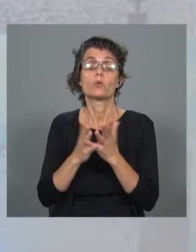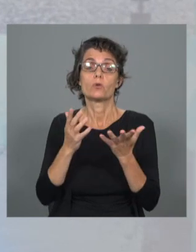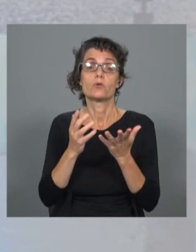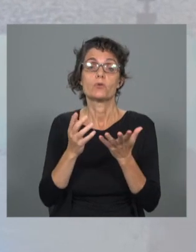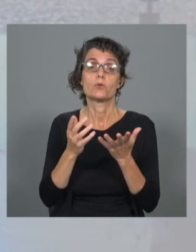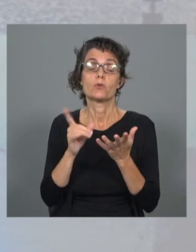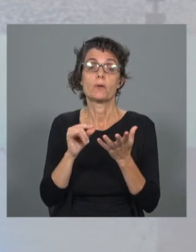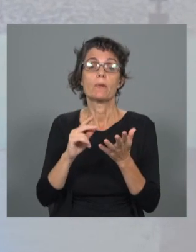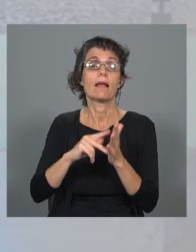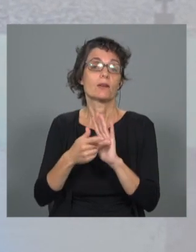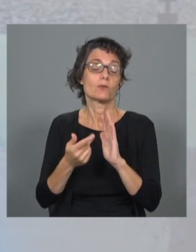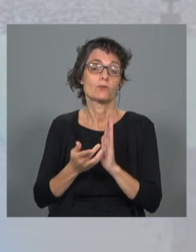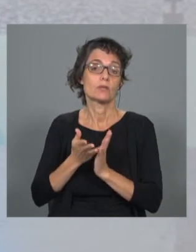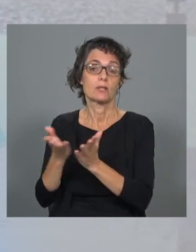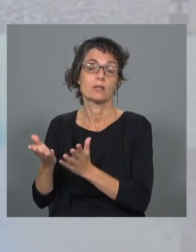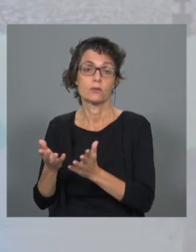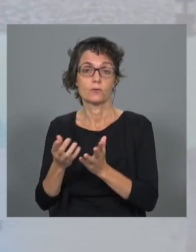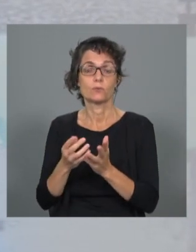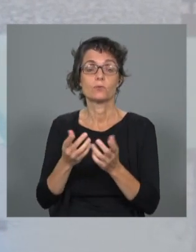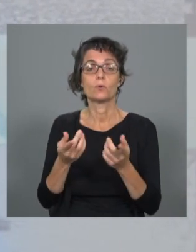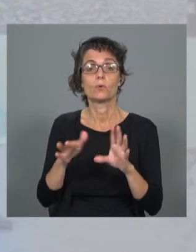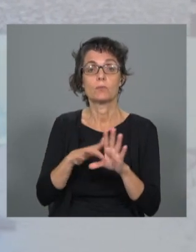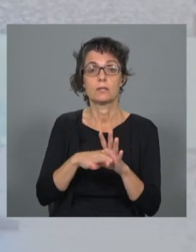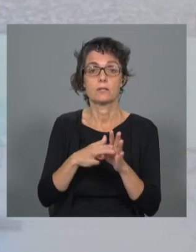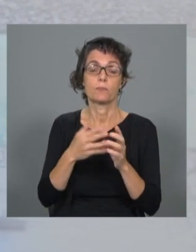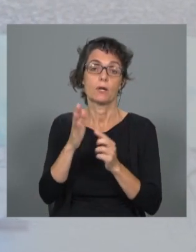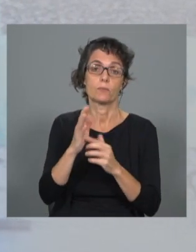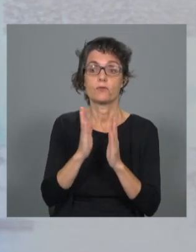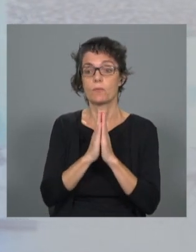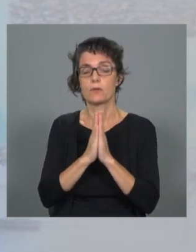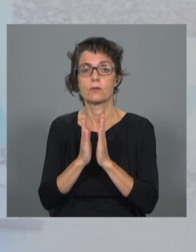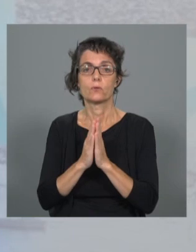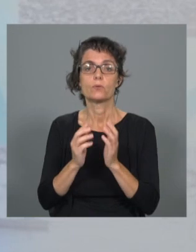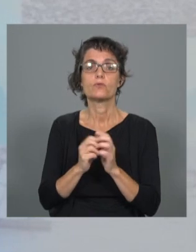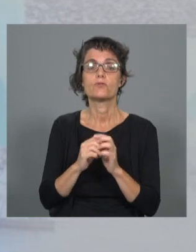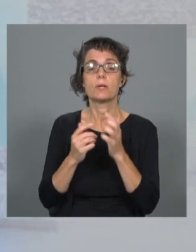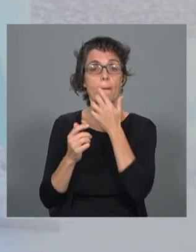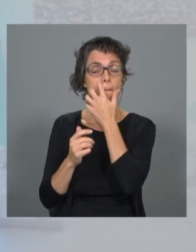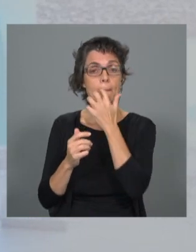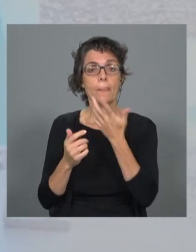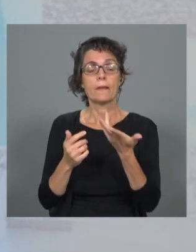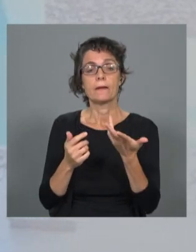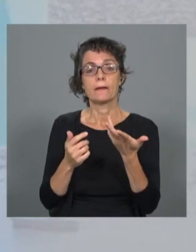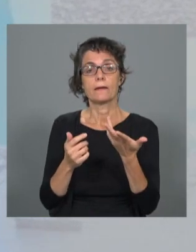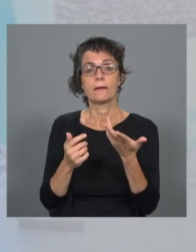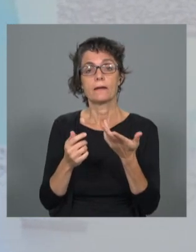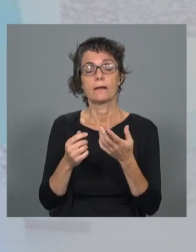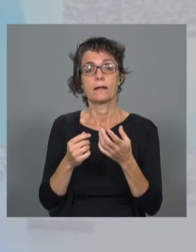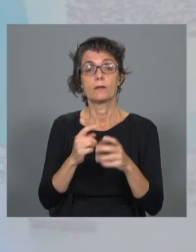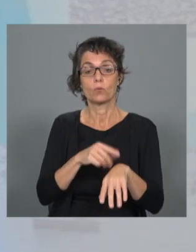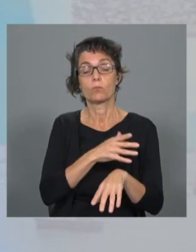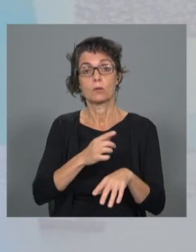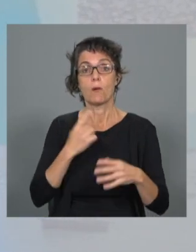a participação na liturgia, mesmo para quem permanecia em casa, em confinamento, quando estava em